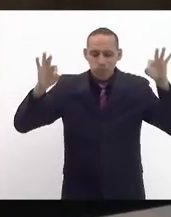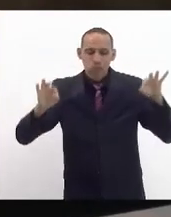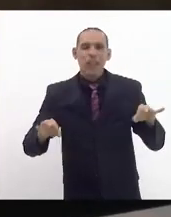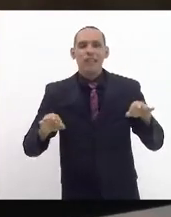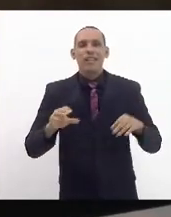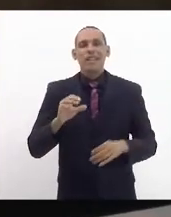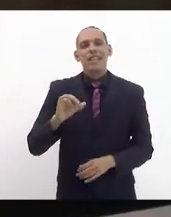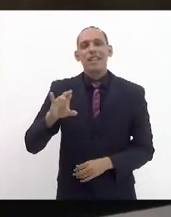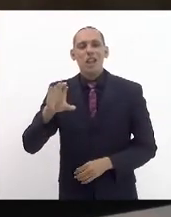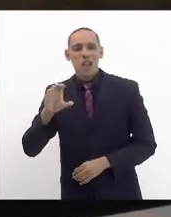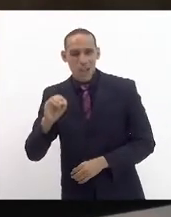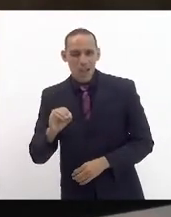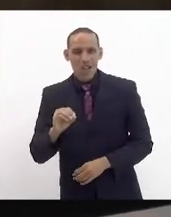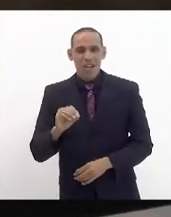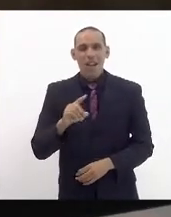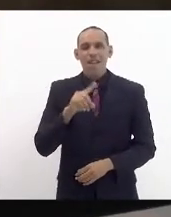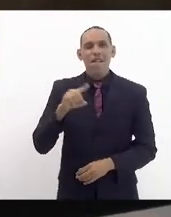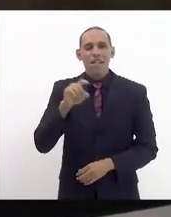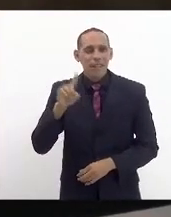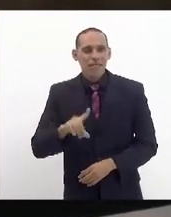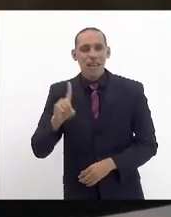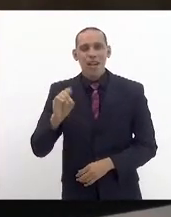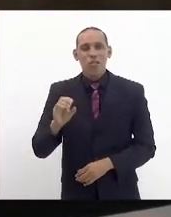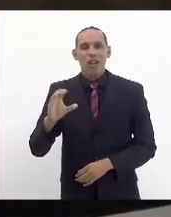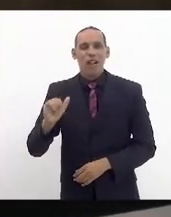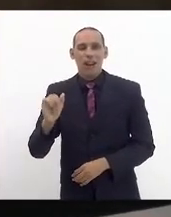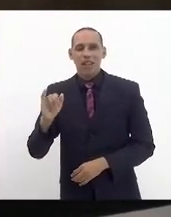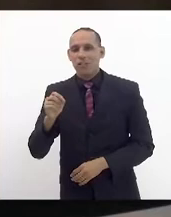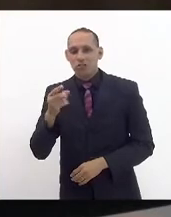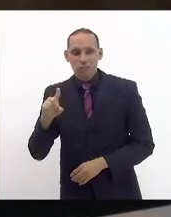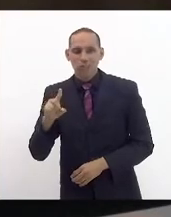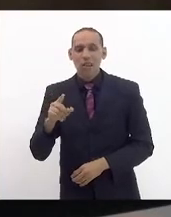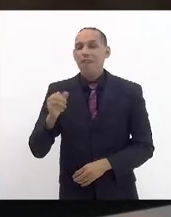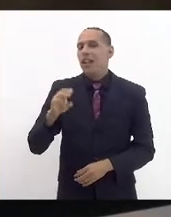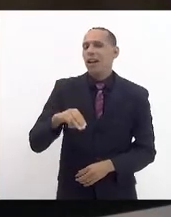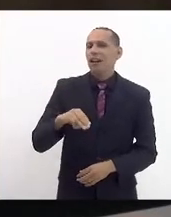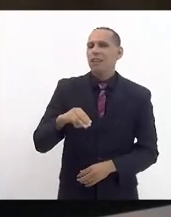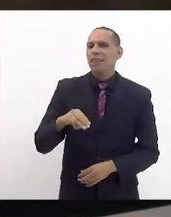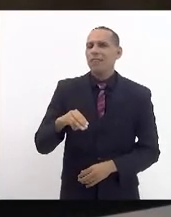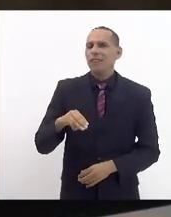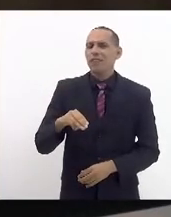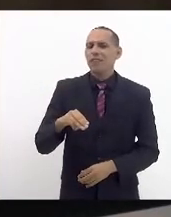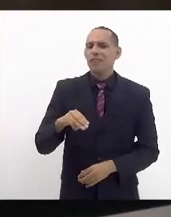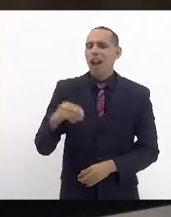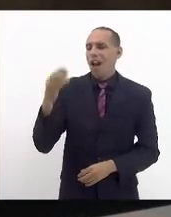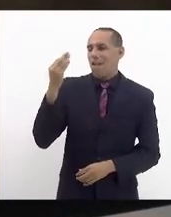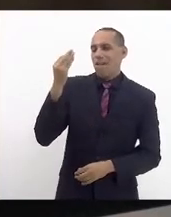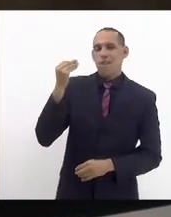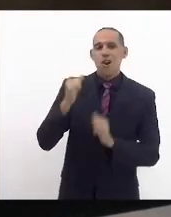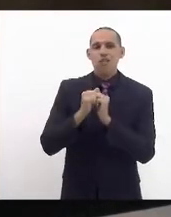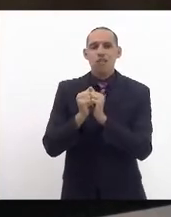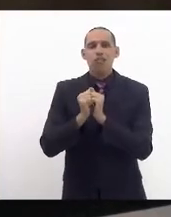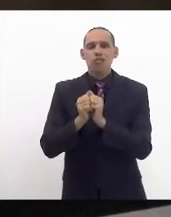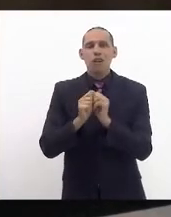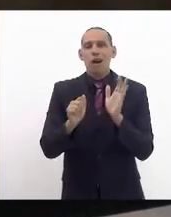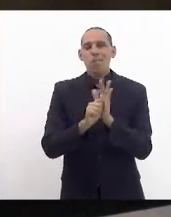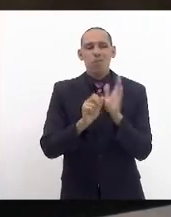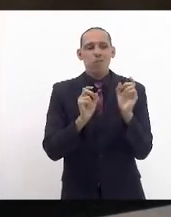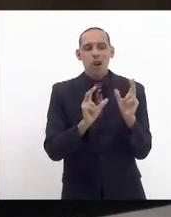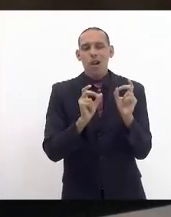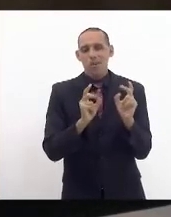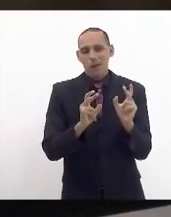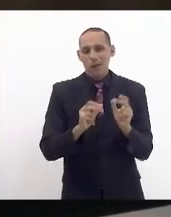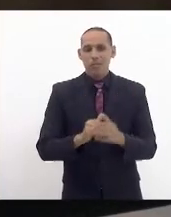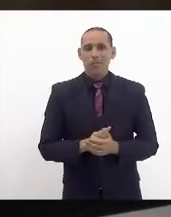político-eleitoral. O Zé do Caixão, senhor presidente, foi aquele que se deixou fotografar ao lado de traficante de